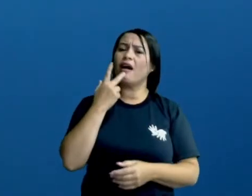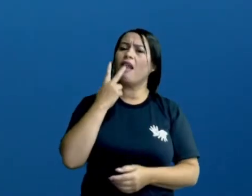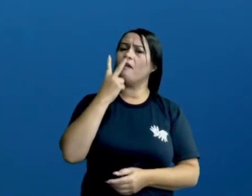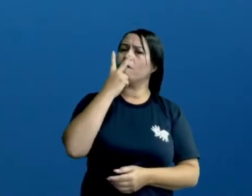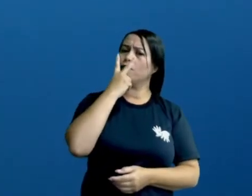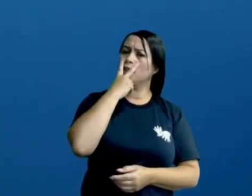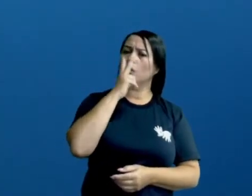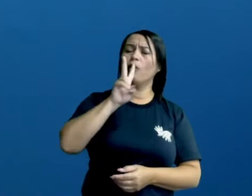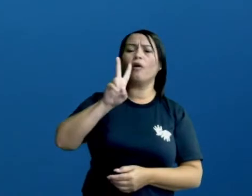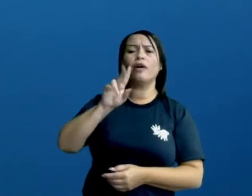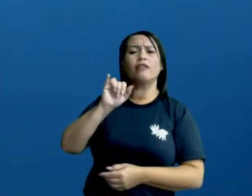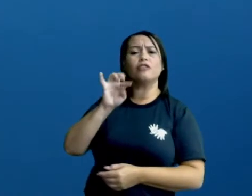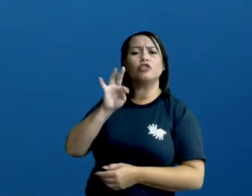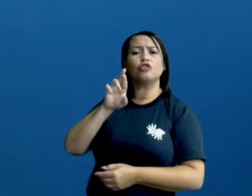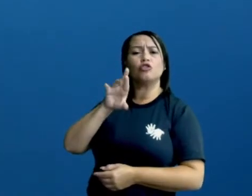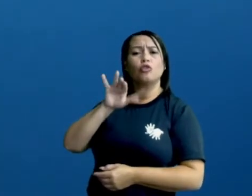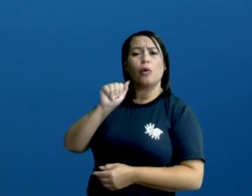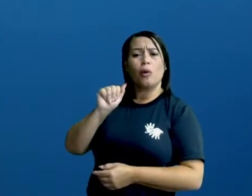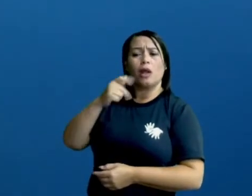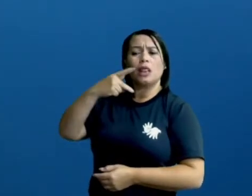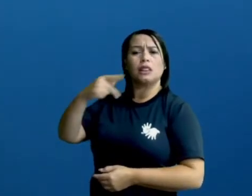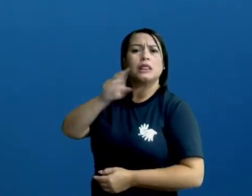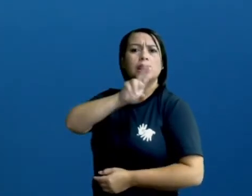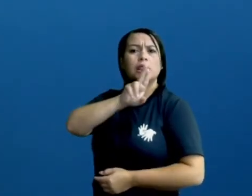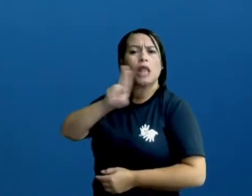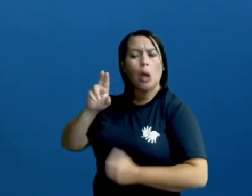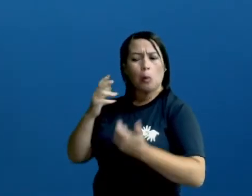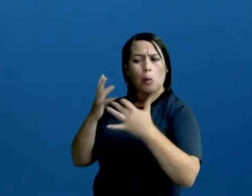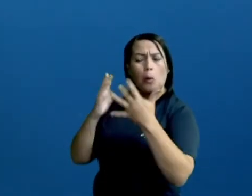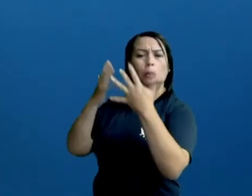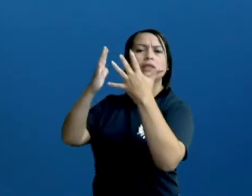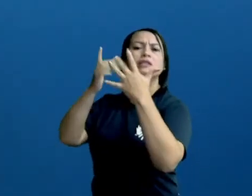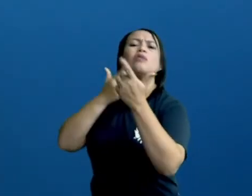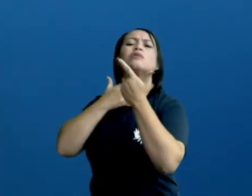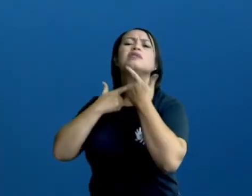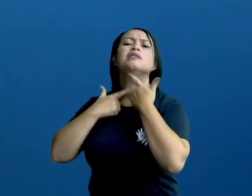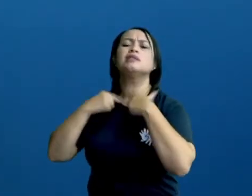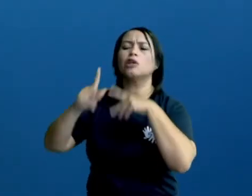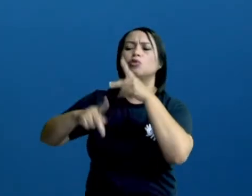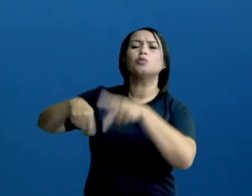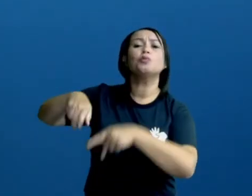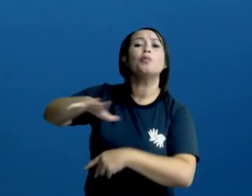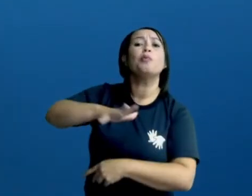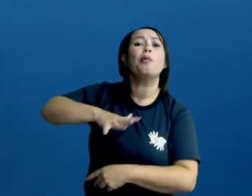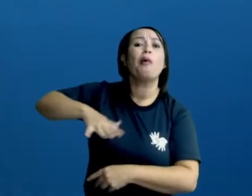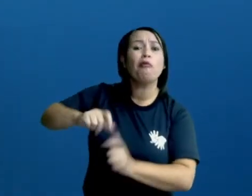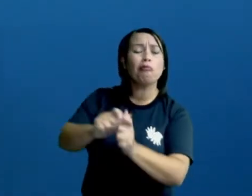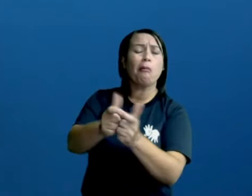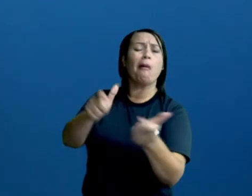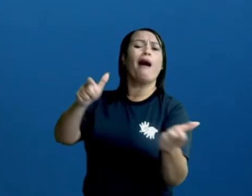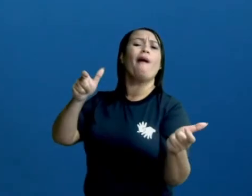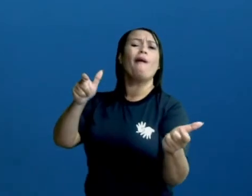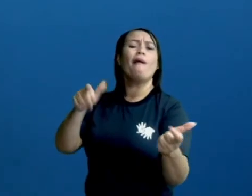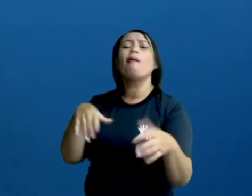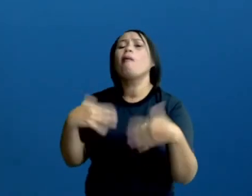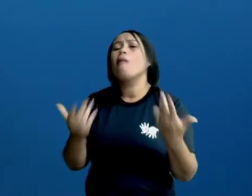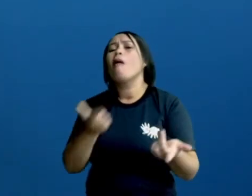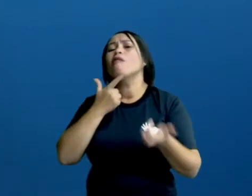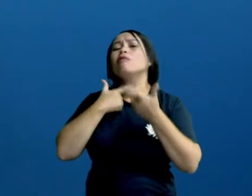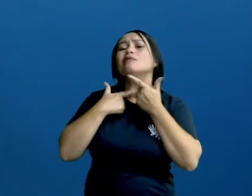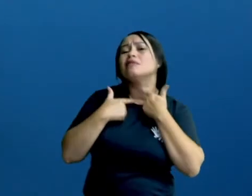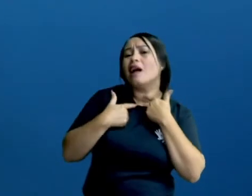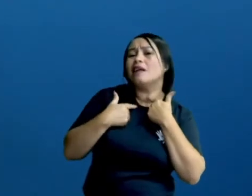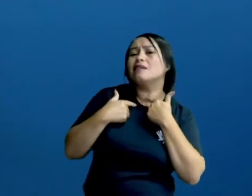Vitória, o nome teu somente encerra o desejo maior que tem um povo. Qual o desejo maior que tem um